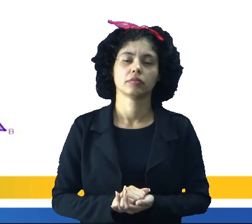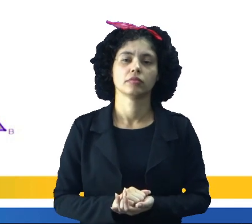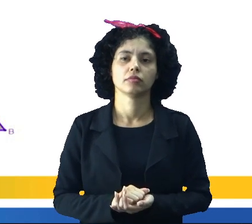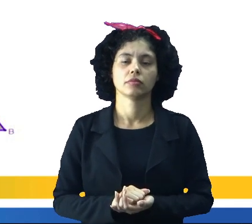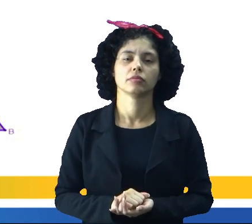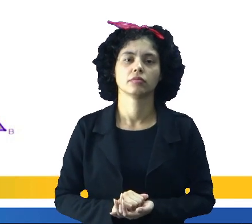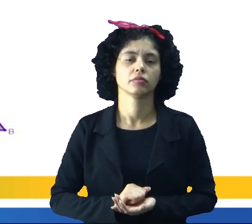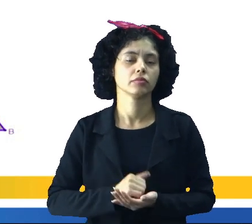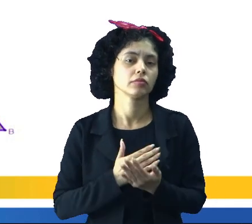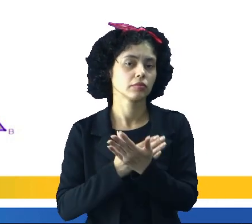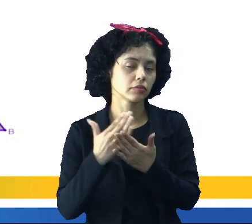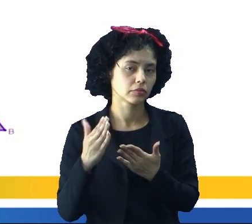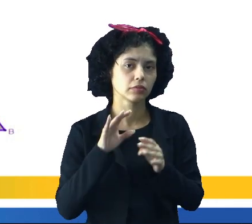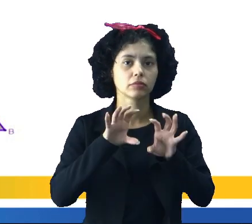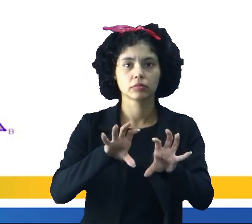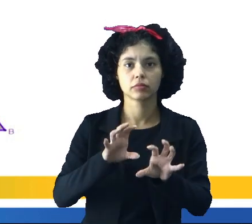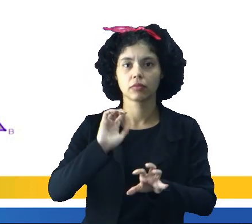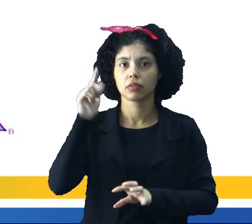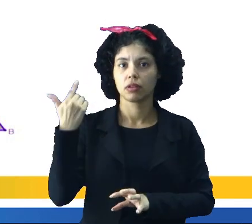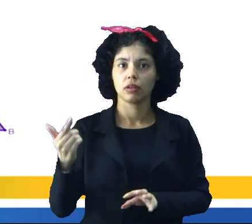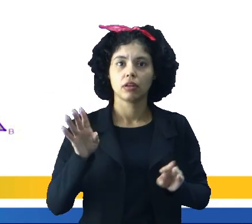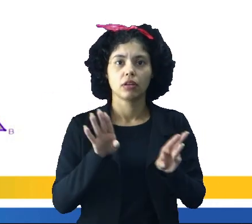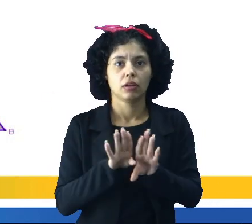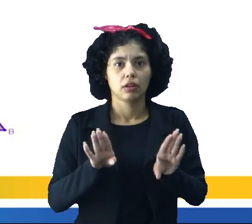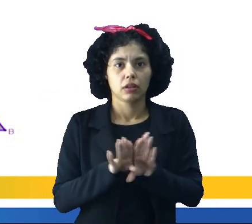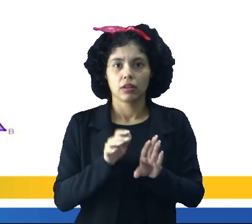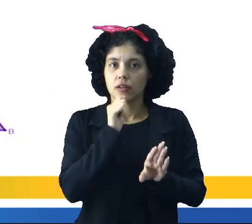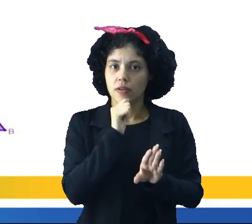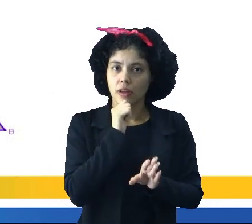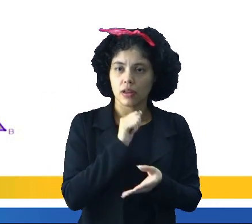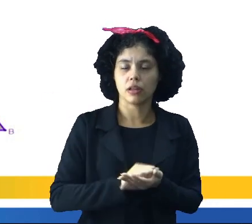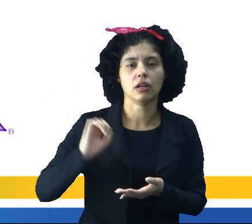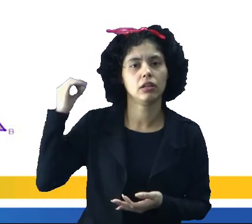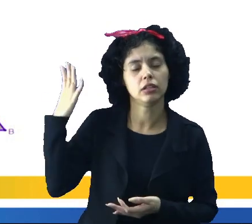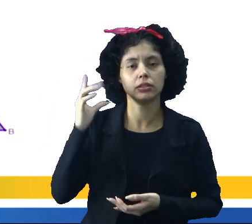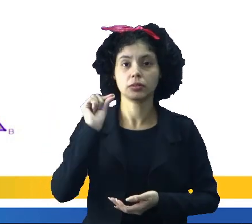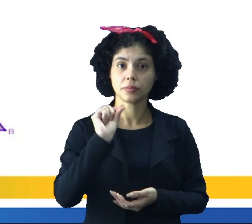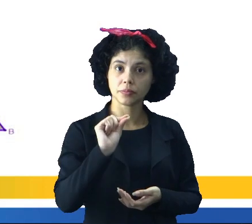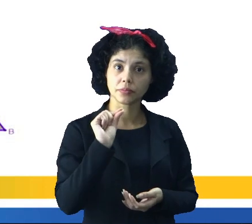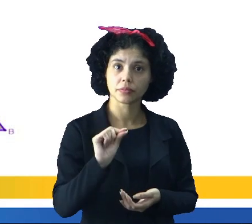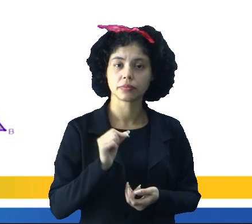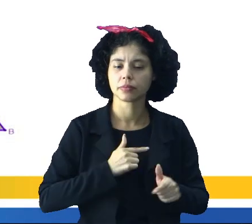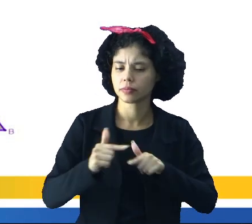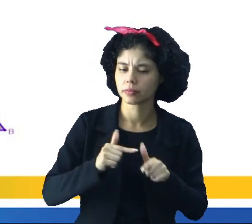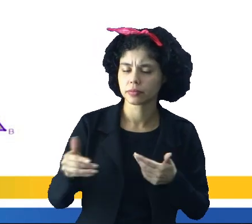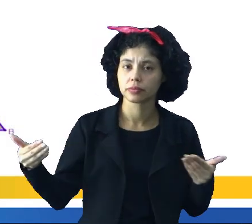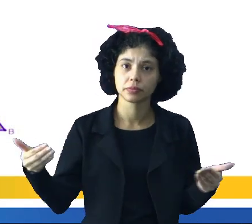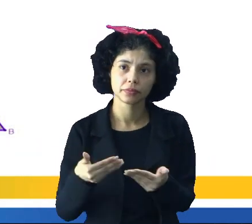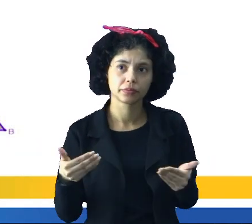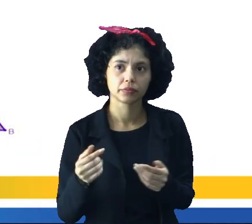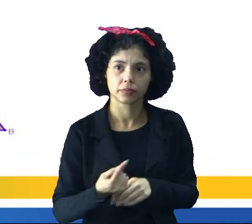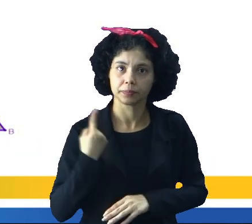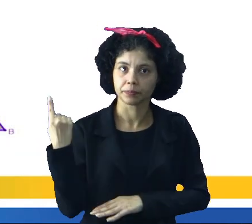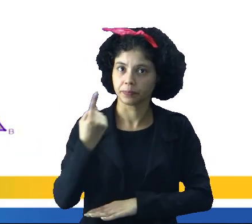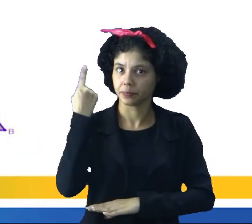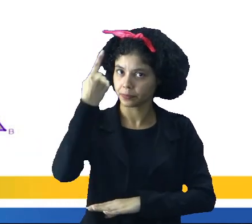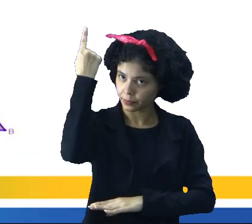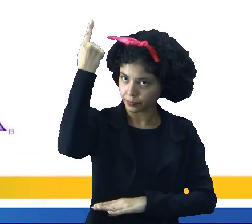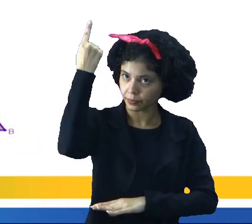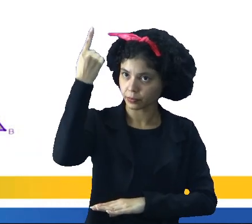seja, começa aí a outra parte, tá? Então, nesse caso aí, a gente vai trabalhar agora a